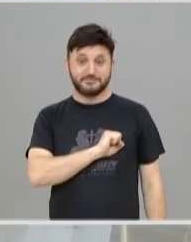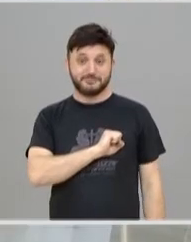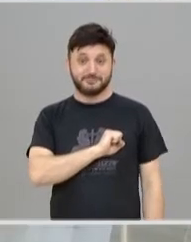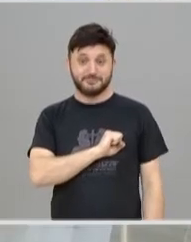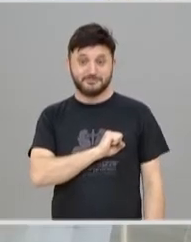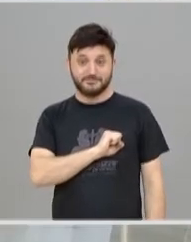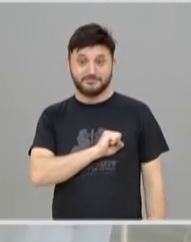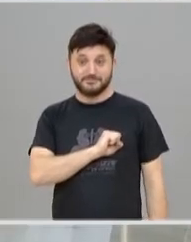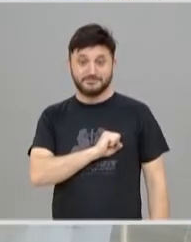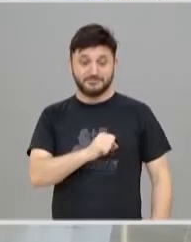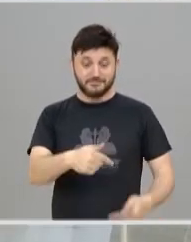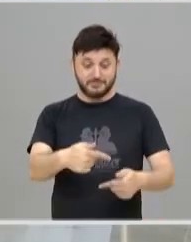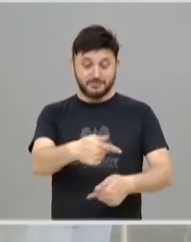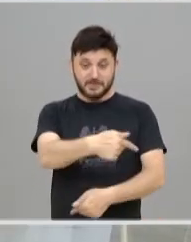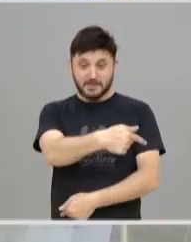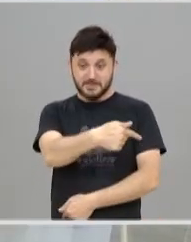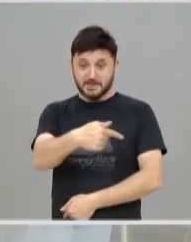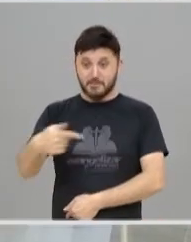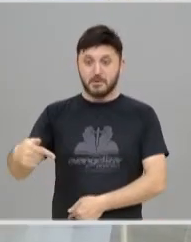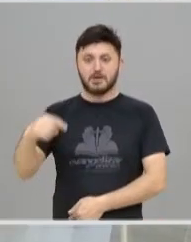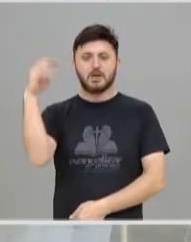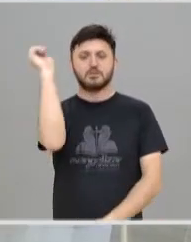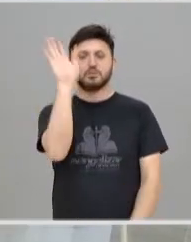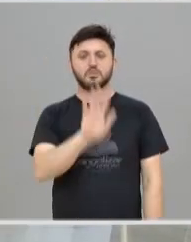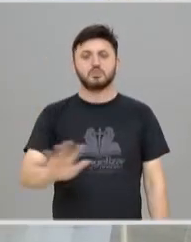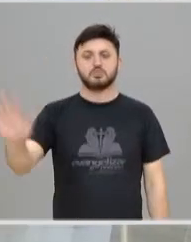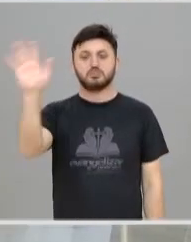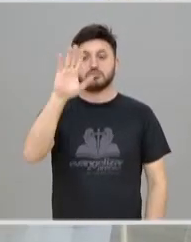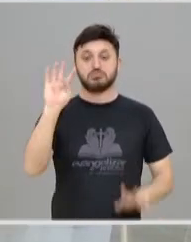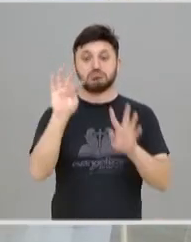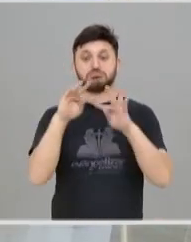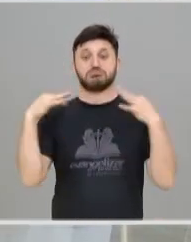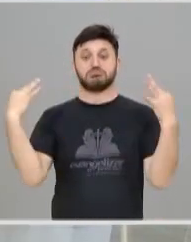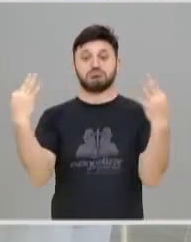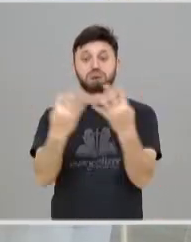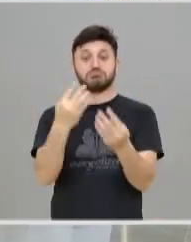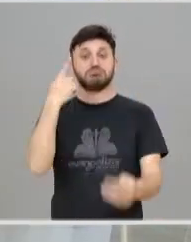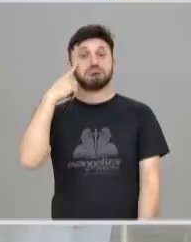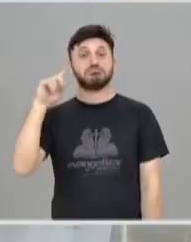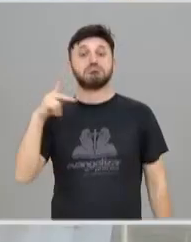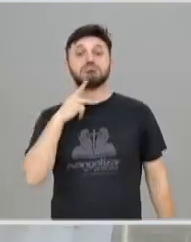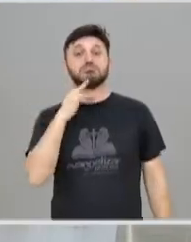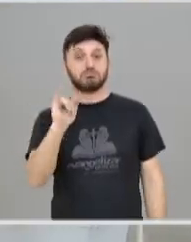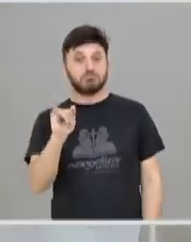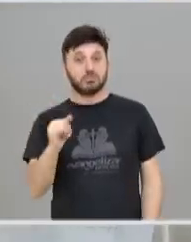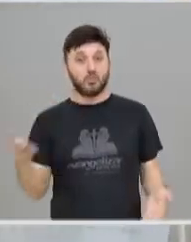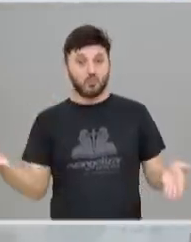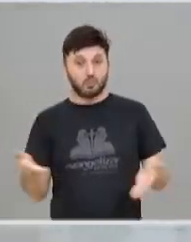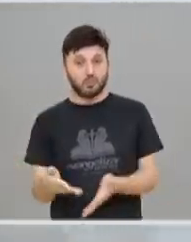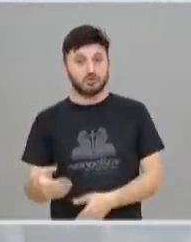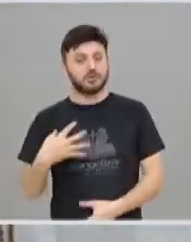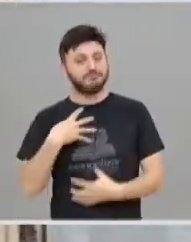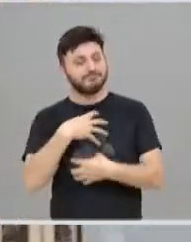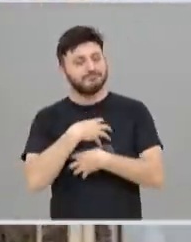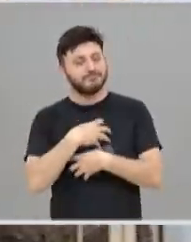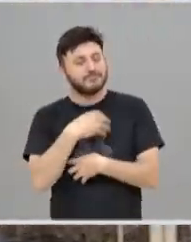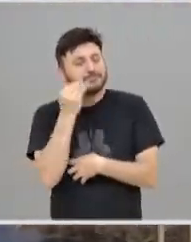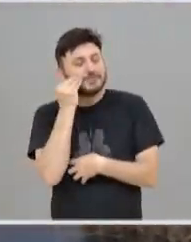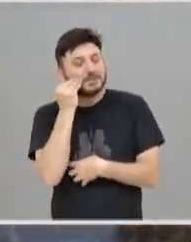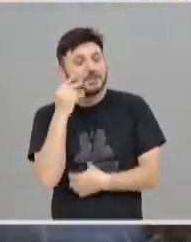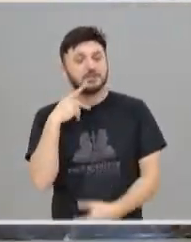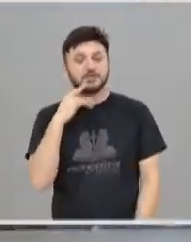E abrindo essa Semana Nacional da Família, Dia dos Pais, eu queria que você experimentasse esse amor do